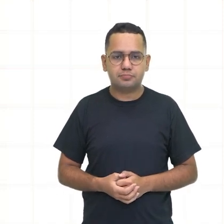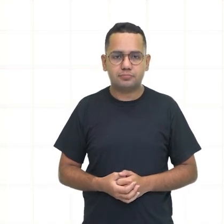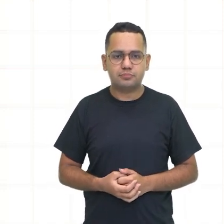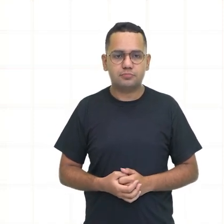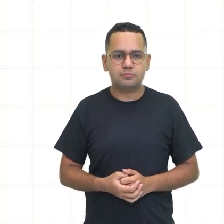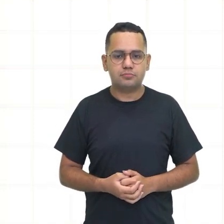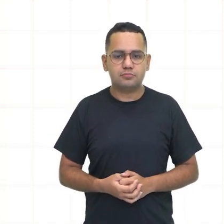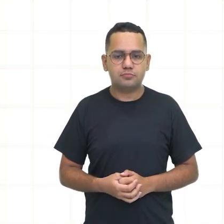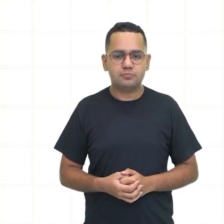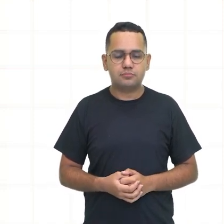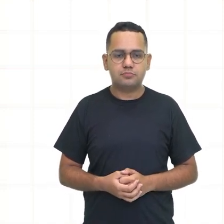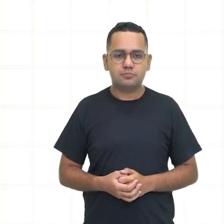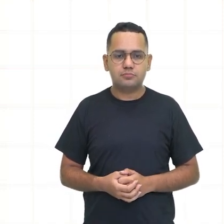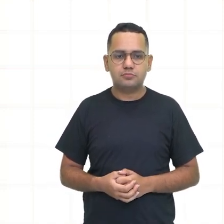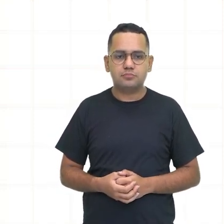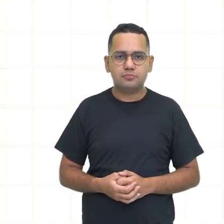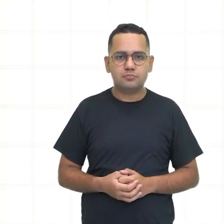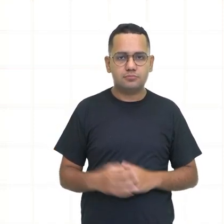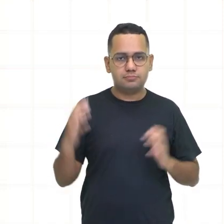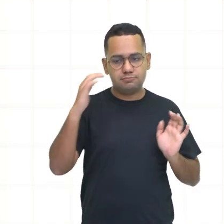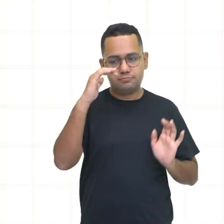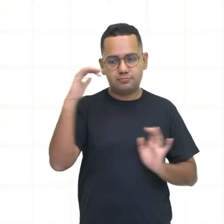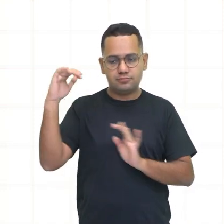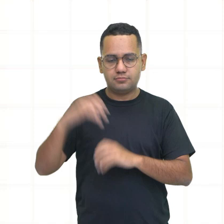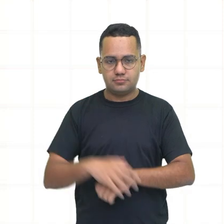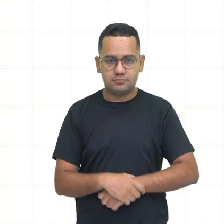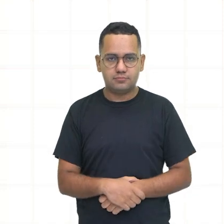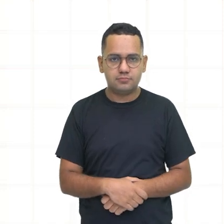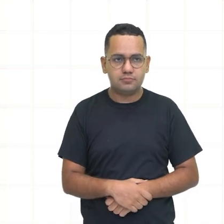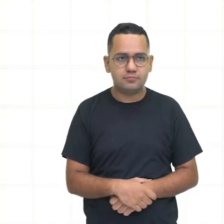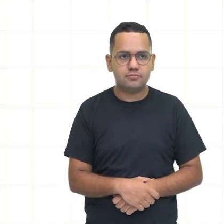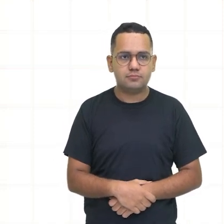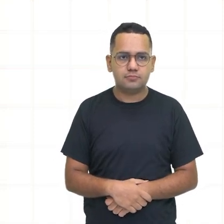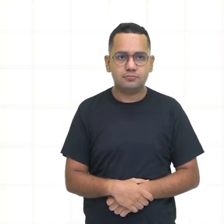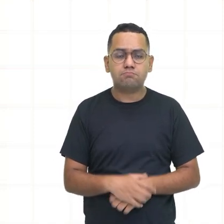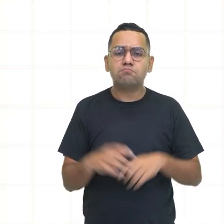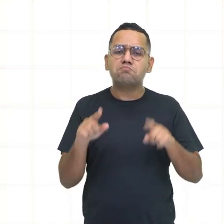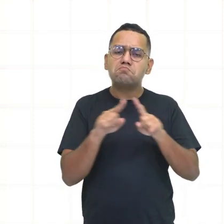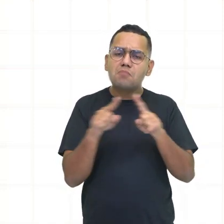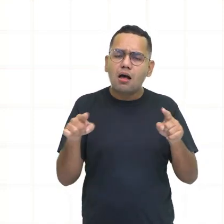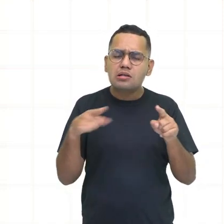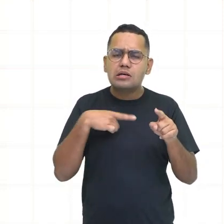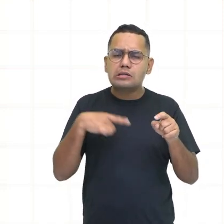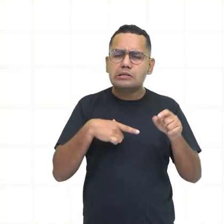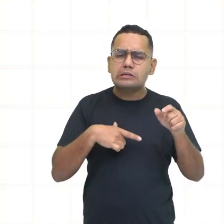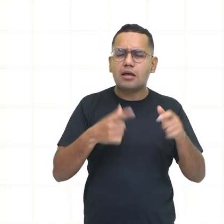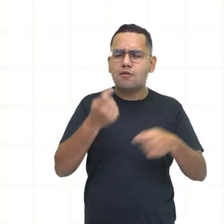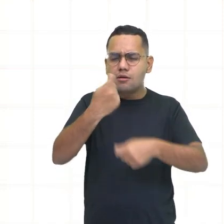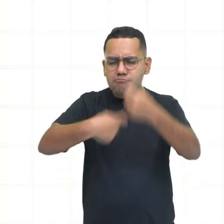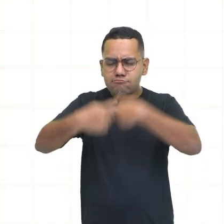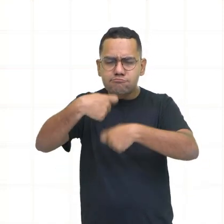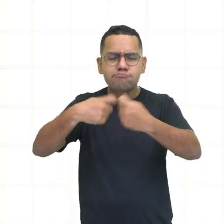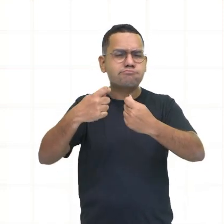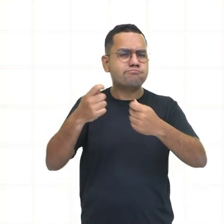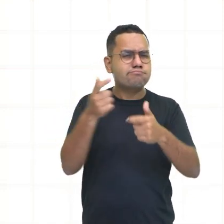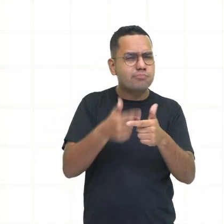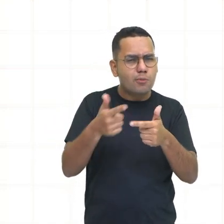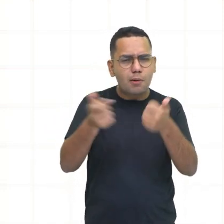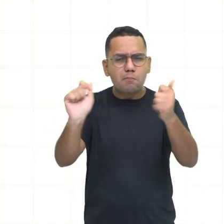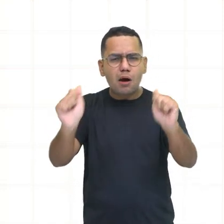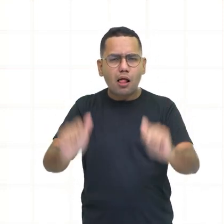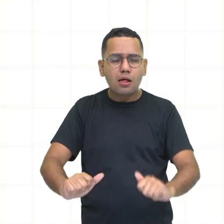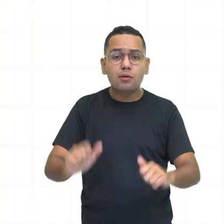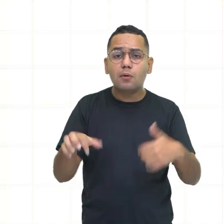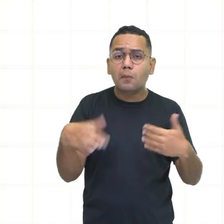revolução. Dentre os aspectos da crise econômica do Brasil, neste momento da República